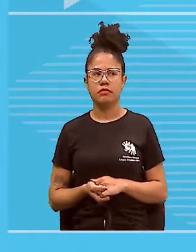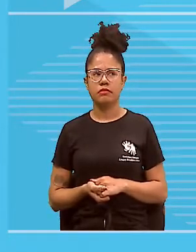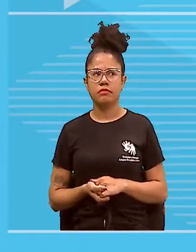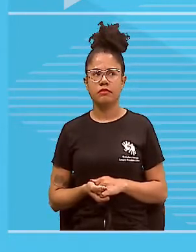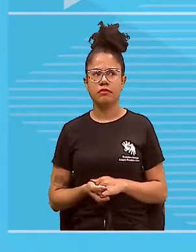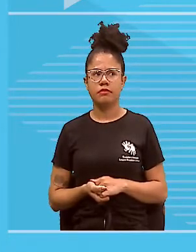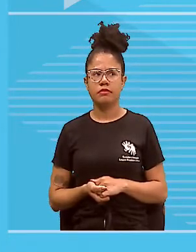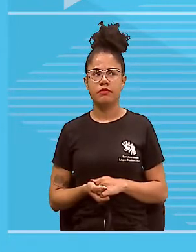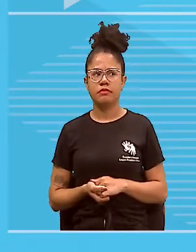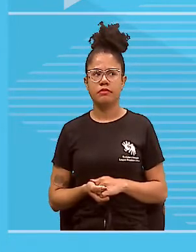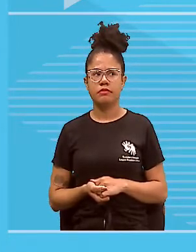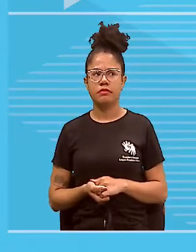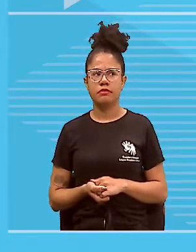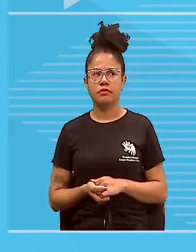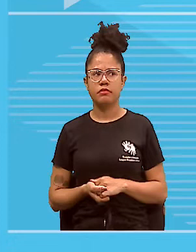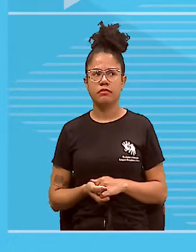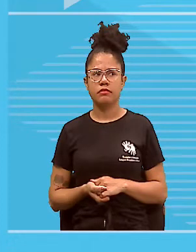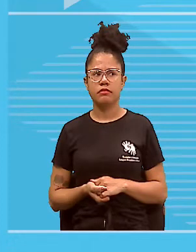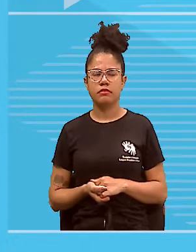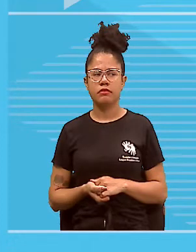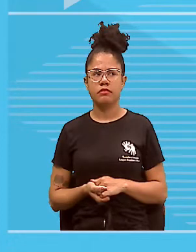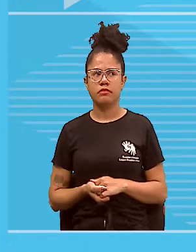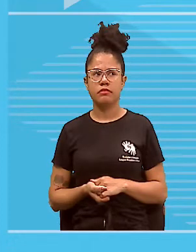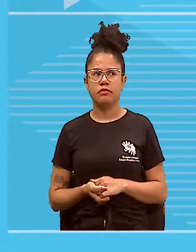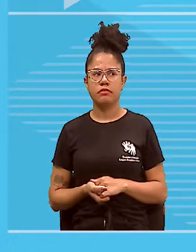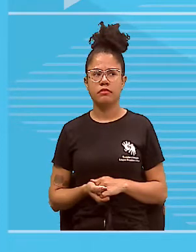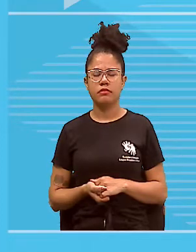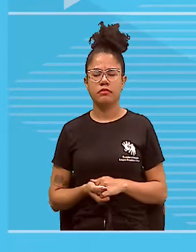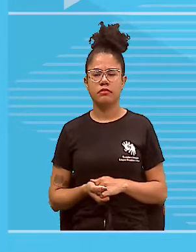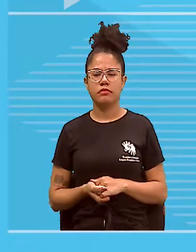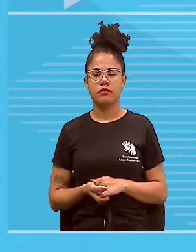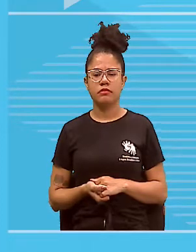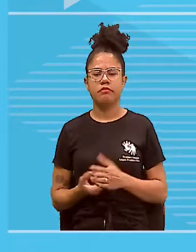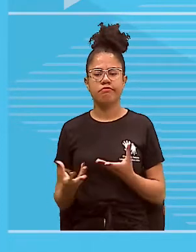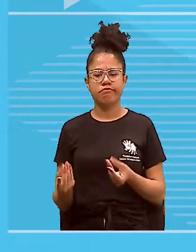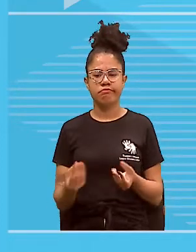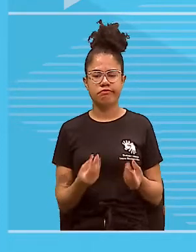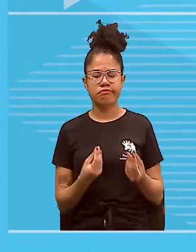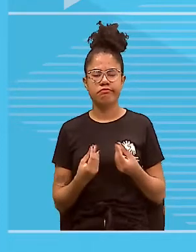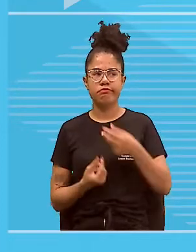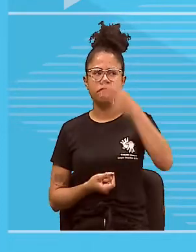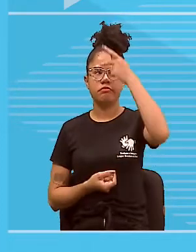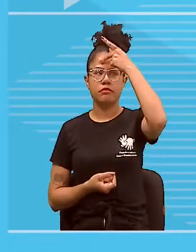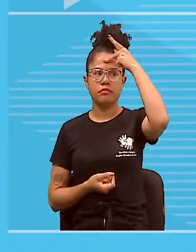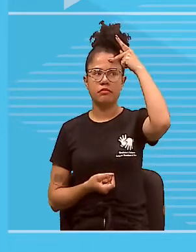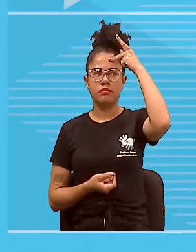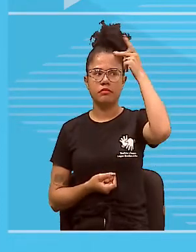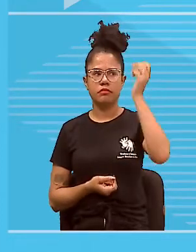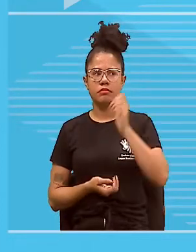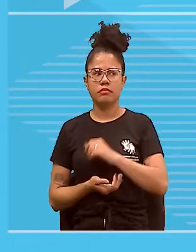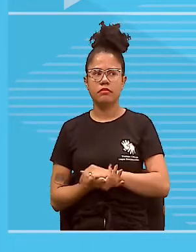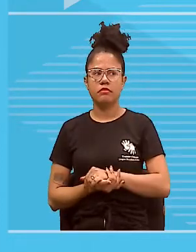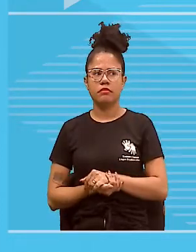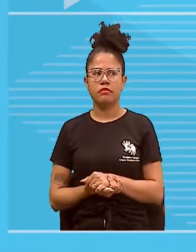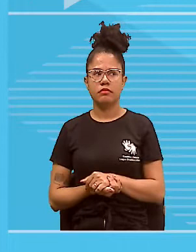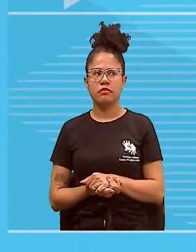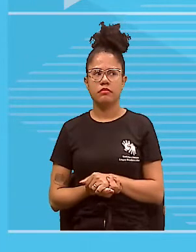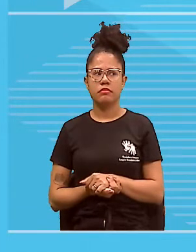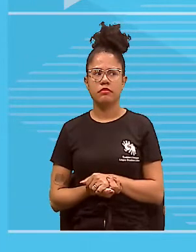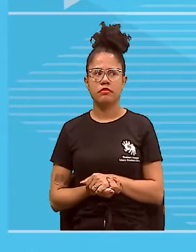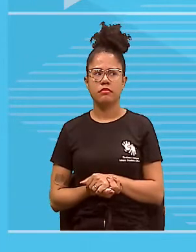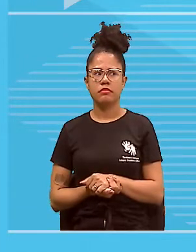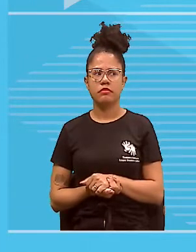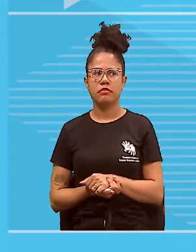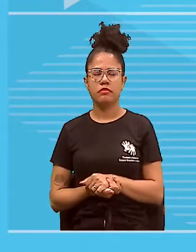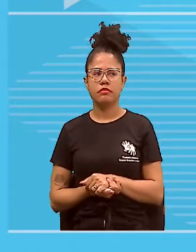africanos descendentes de escravos e muitos aí vieram também evidentemente do campo